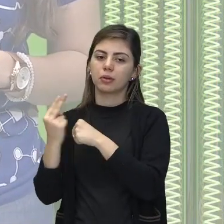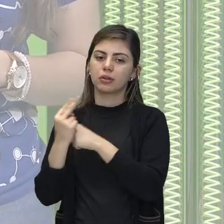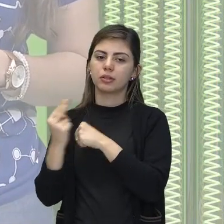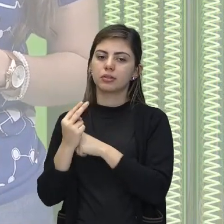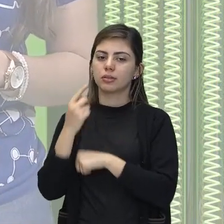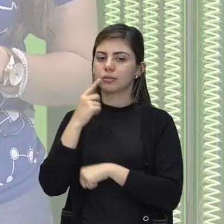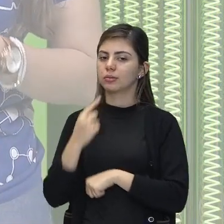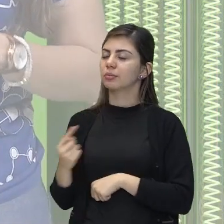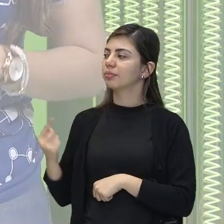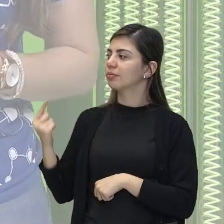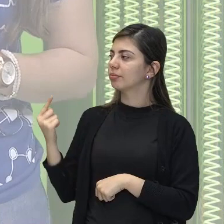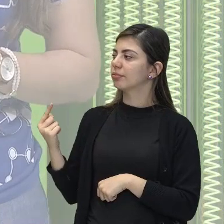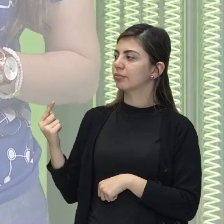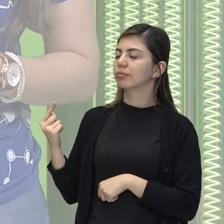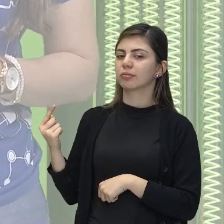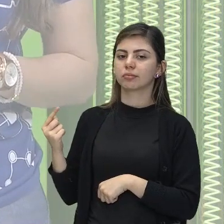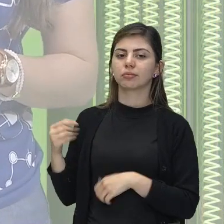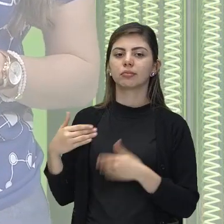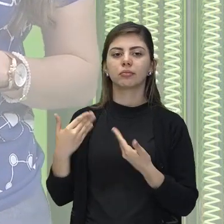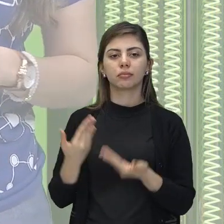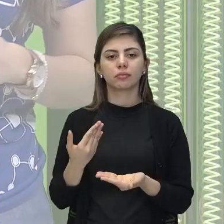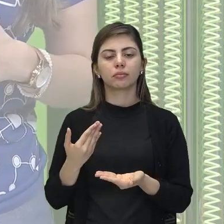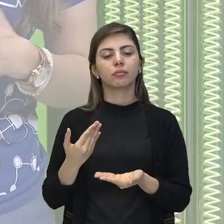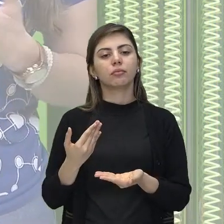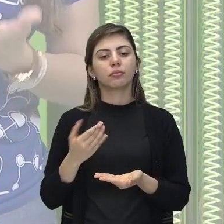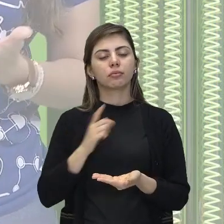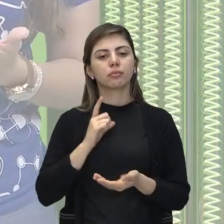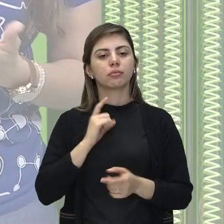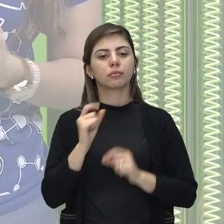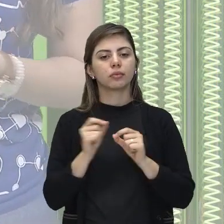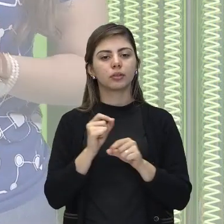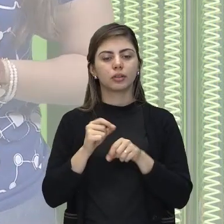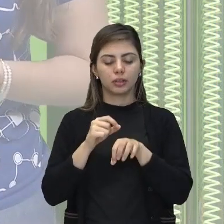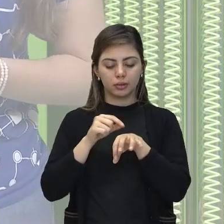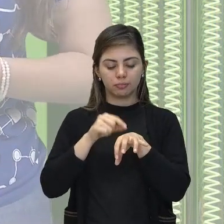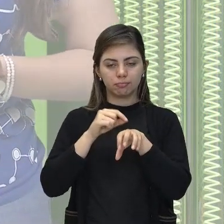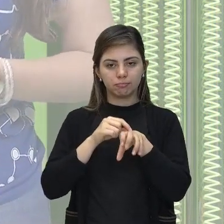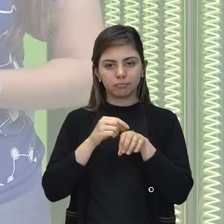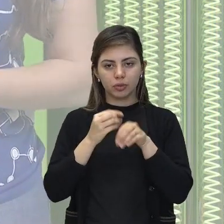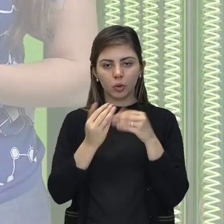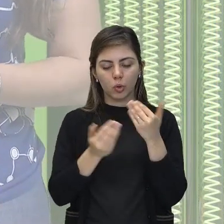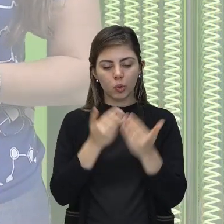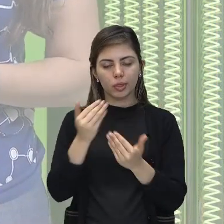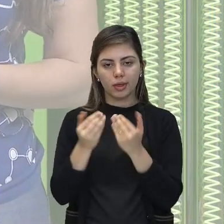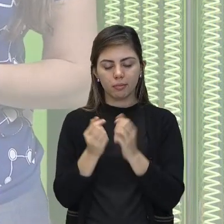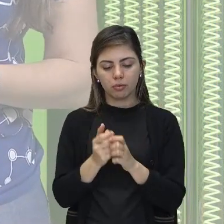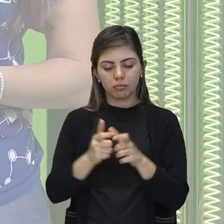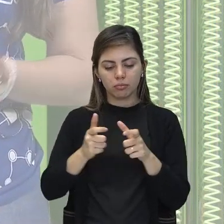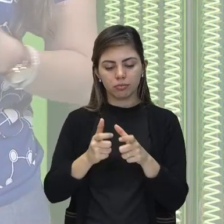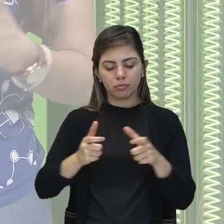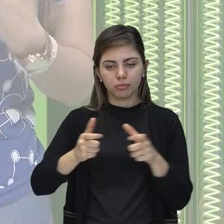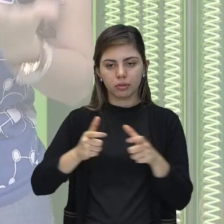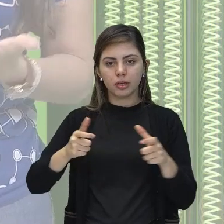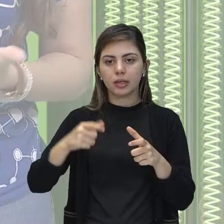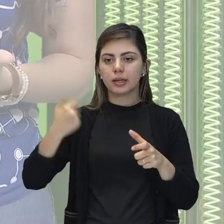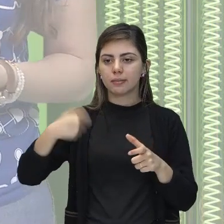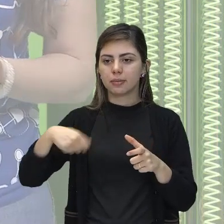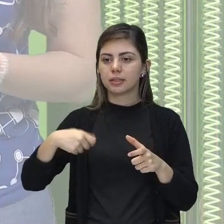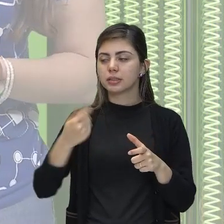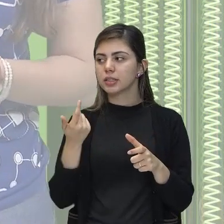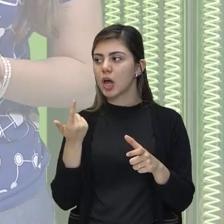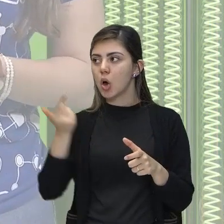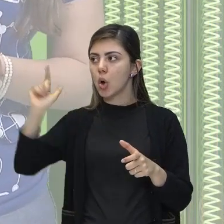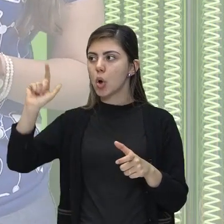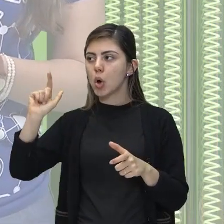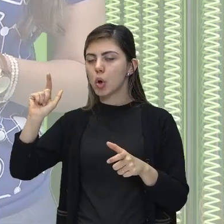proteção, né? Então, conforme o caranguejo ele vai crescendo, ele precisa procurar conchas